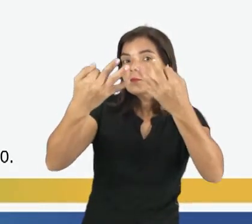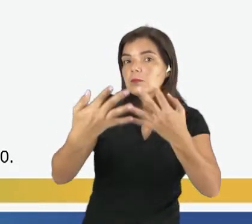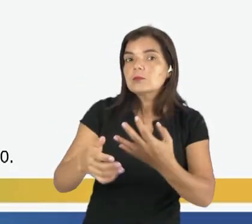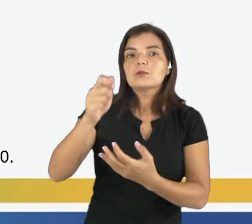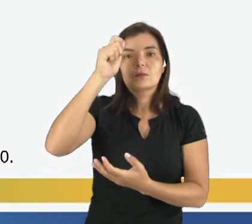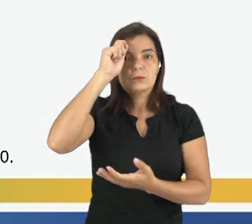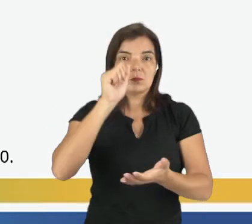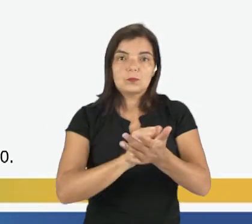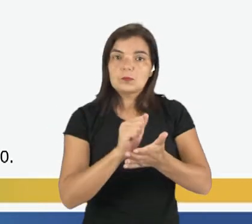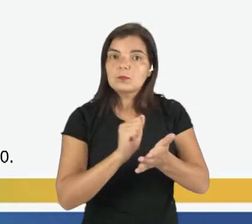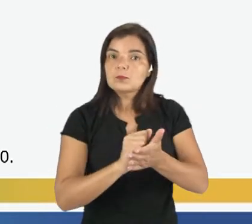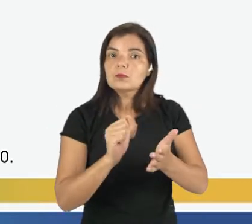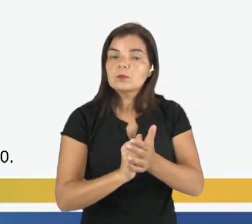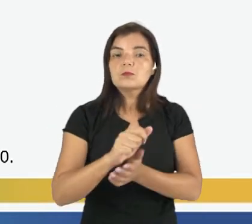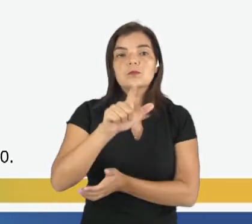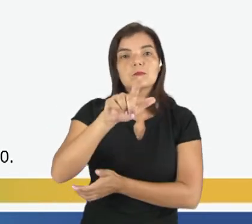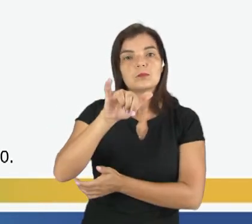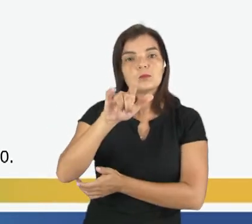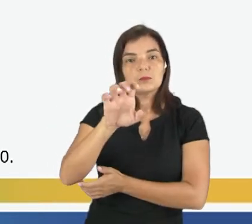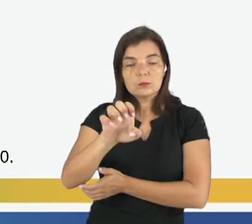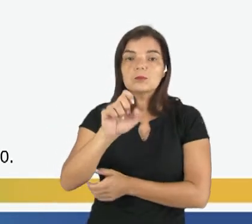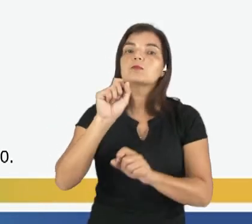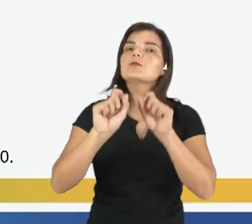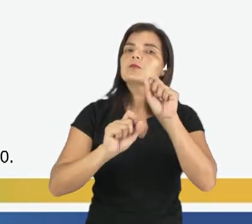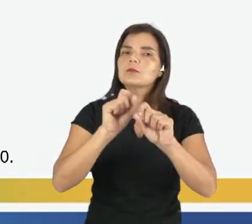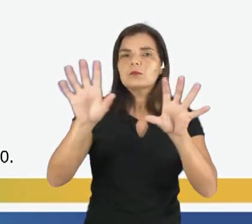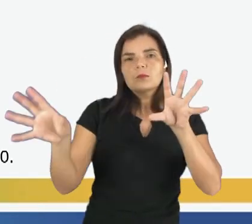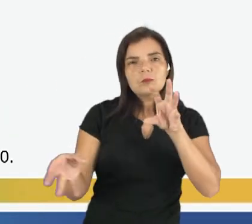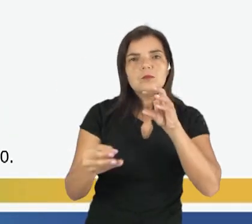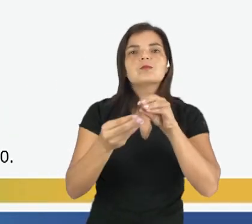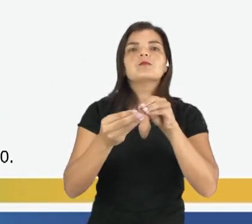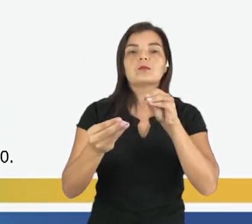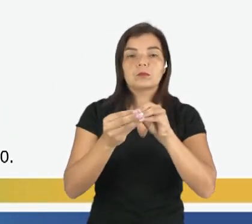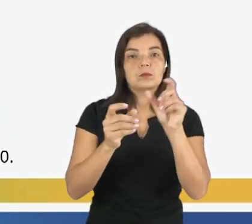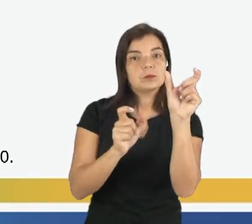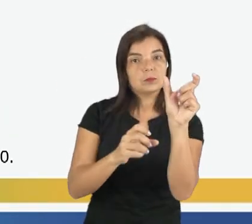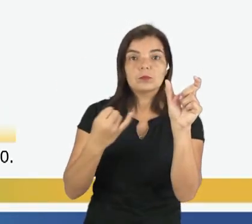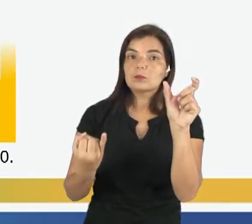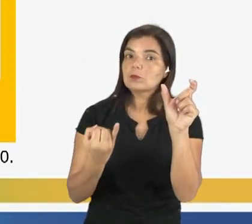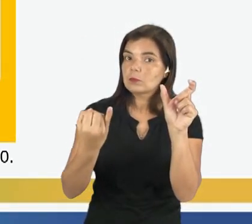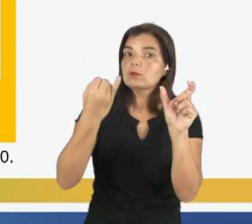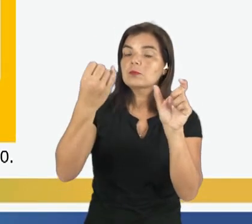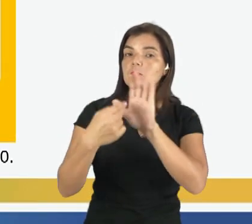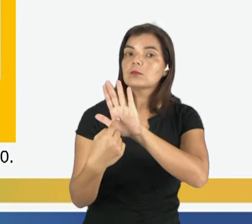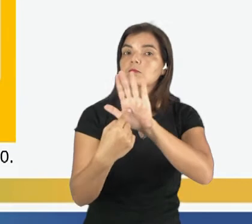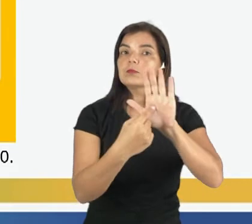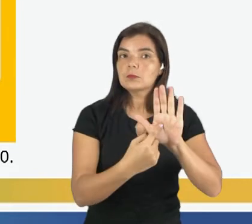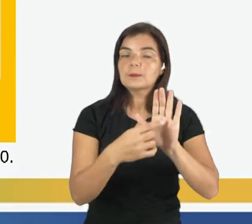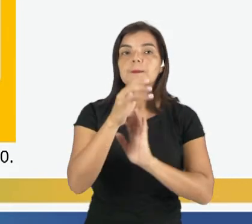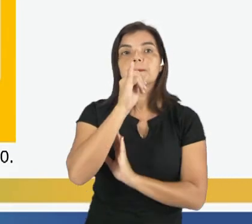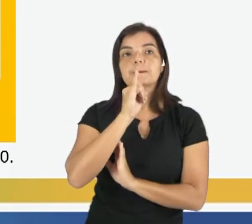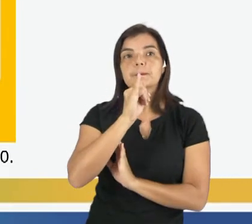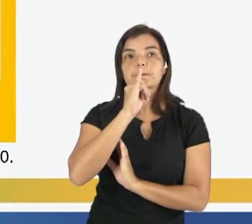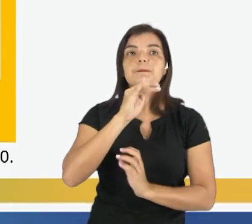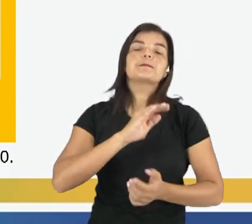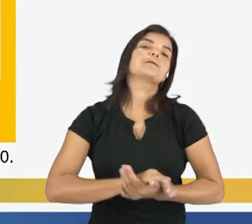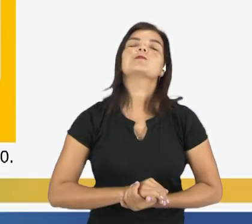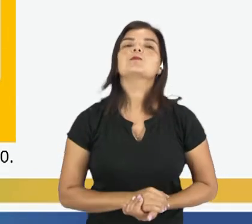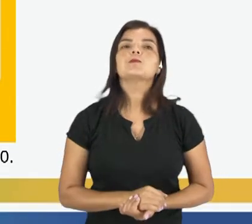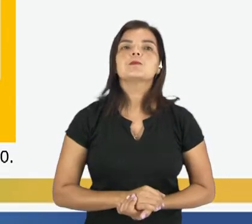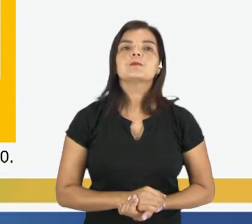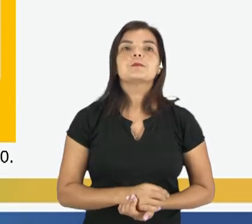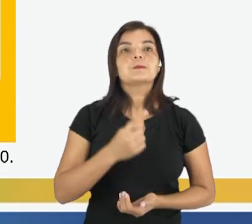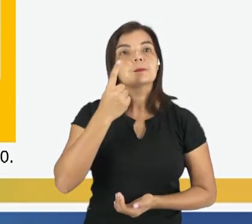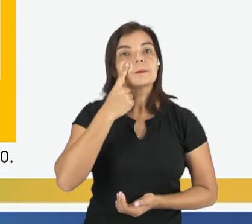autor. A lead pode ser considerada uma espécie de resumo, onde as palavras-chave serão apontadas. Olha só,